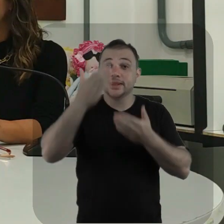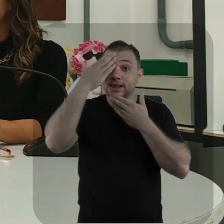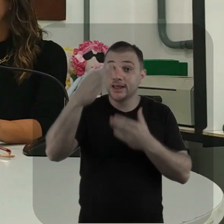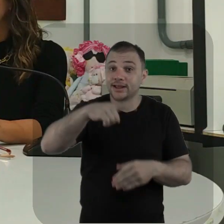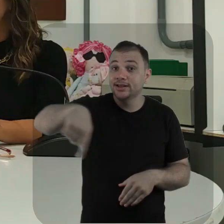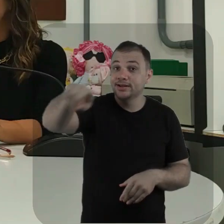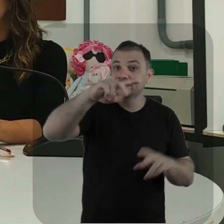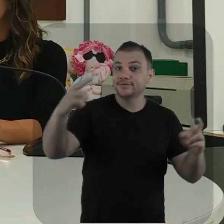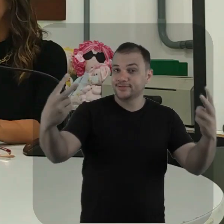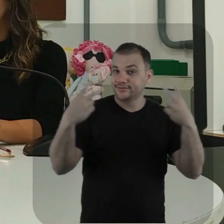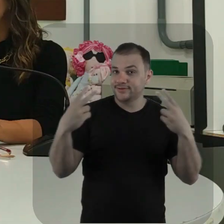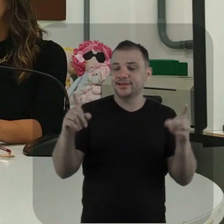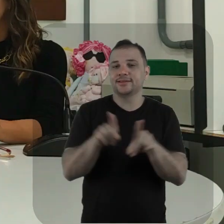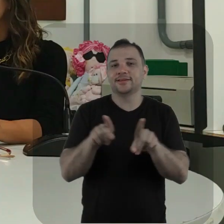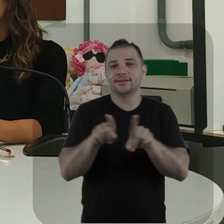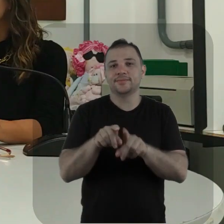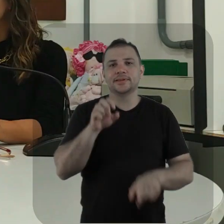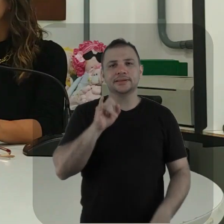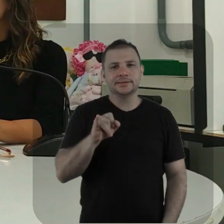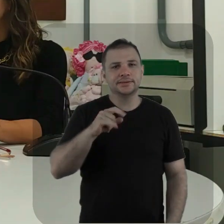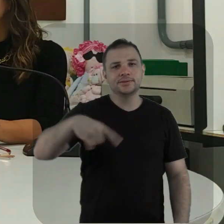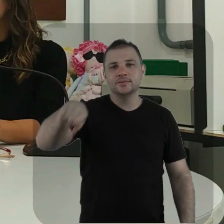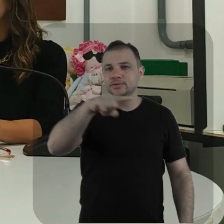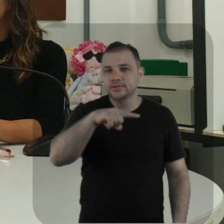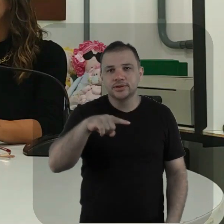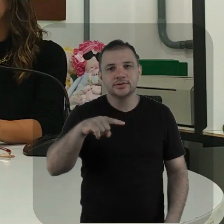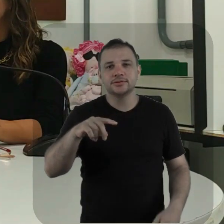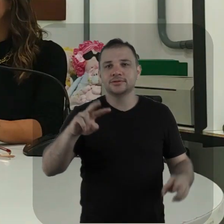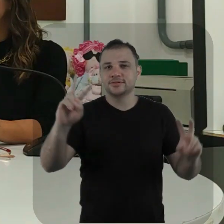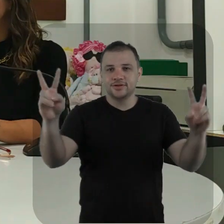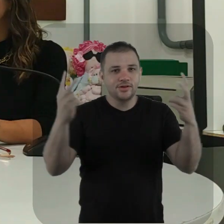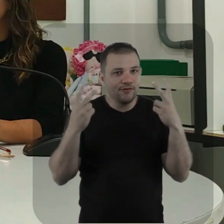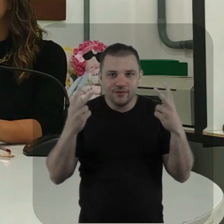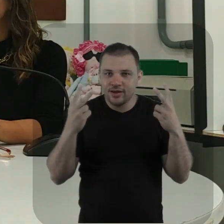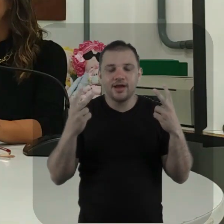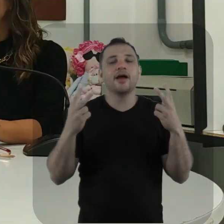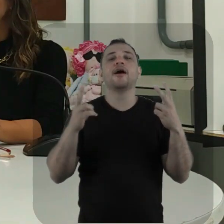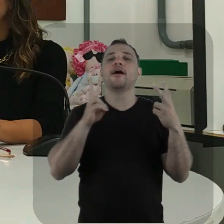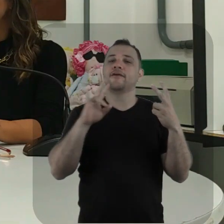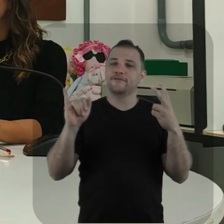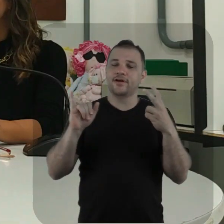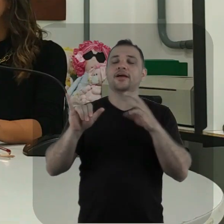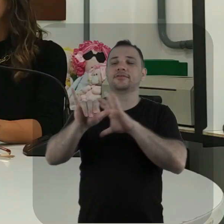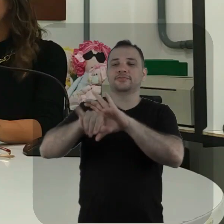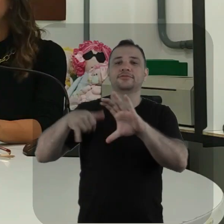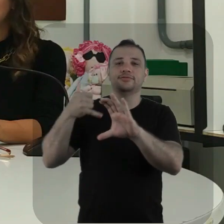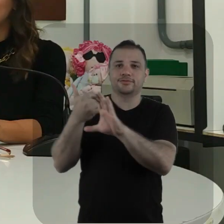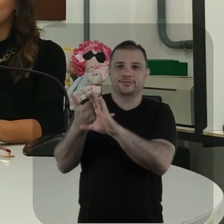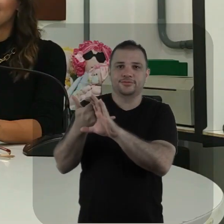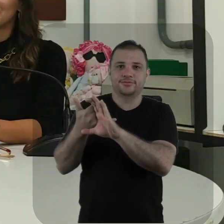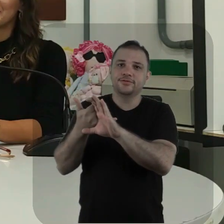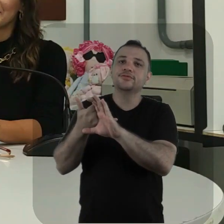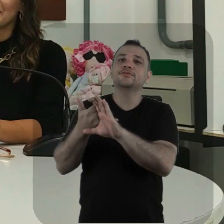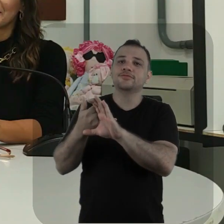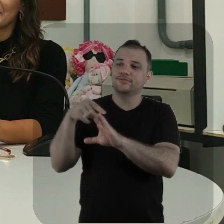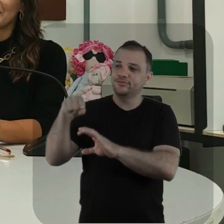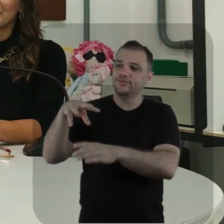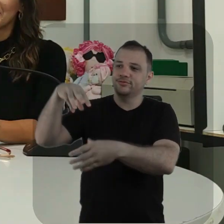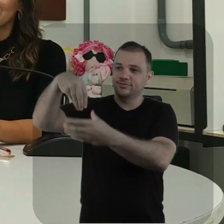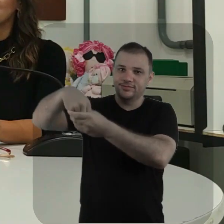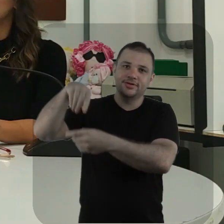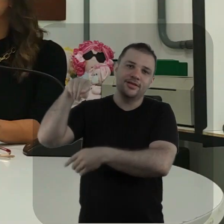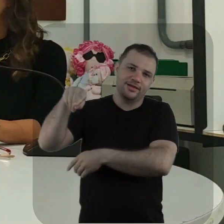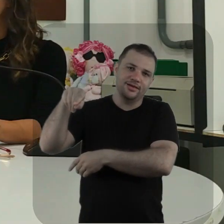E agradecer a todos que estão nos assistindo. Quem não conseguiu, né, assistir, o conteúdo também vai ficar disponível no nosso canal